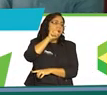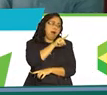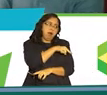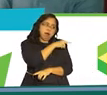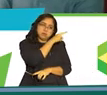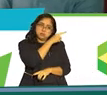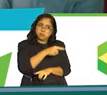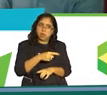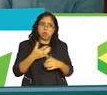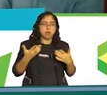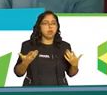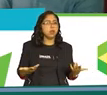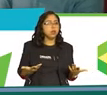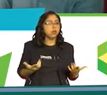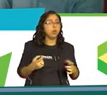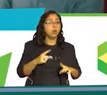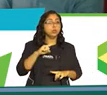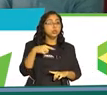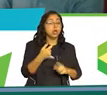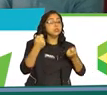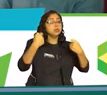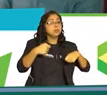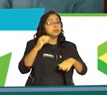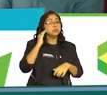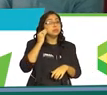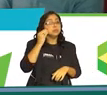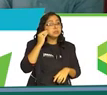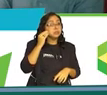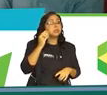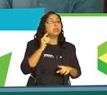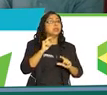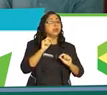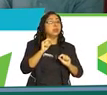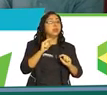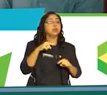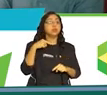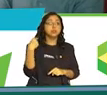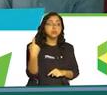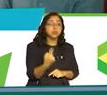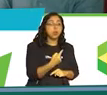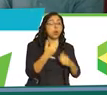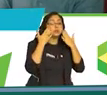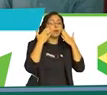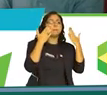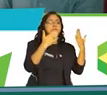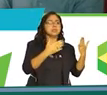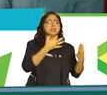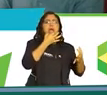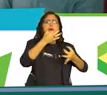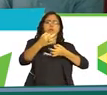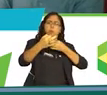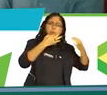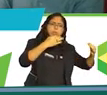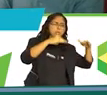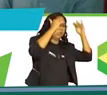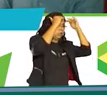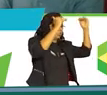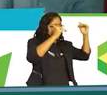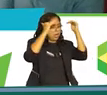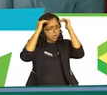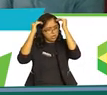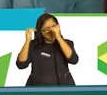que recompor, e desta forma aqui, com a tolerância que nós aqui todos apresentaram, cada um na sua forma e de